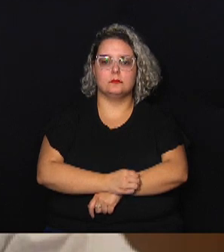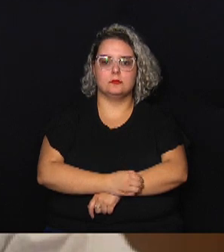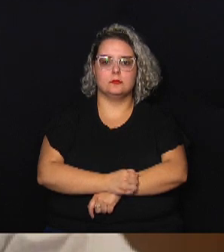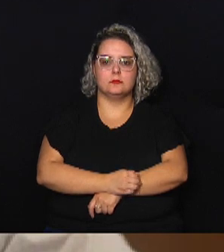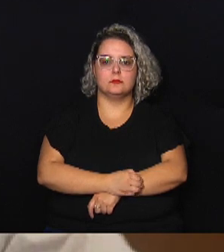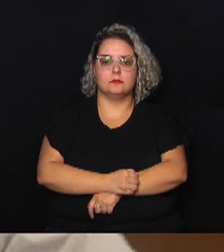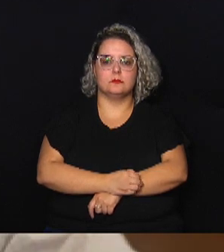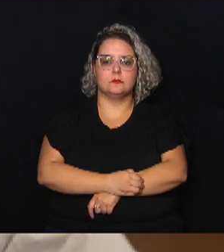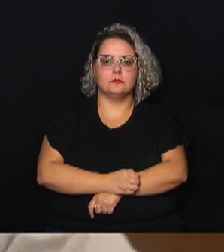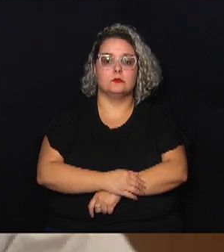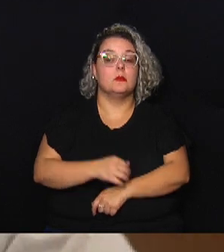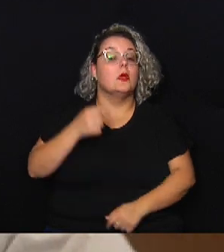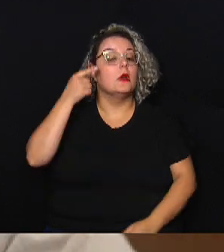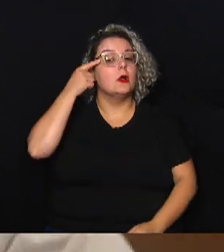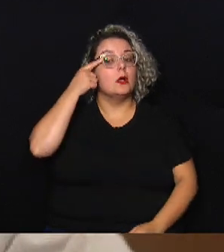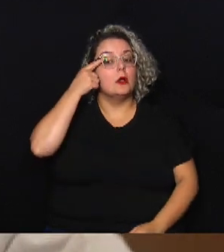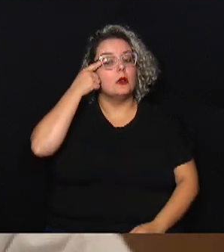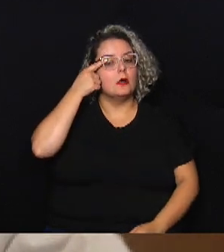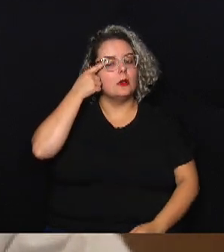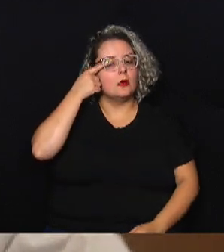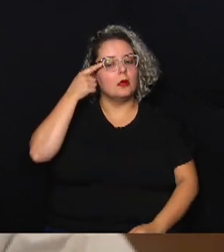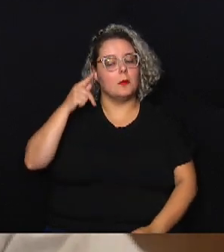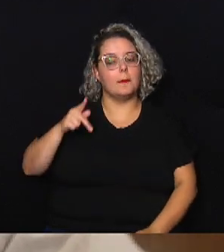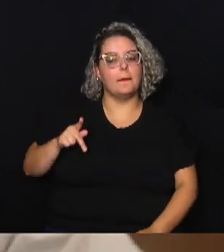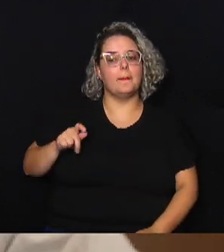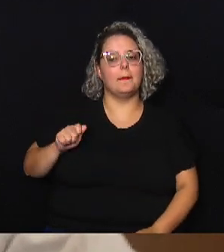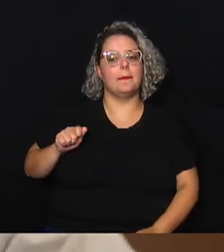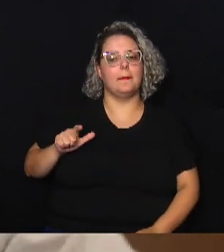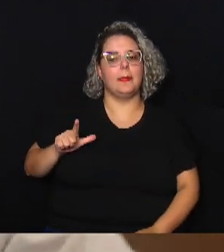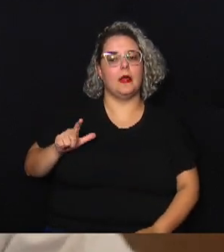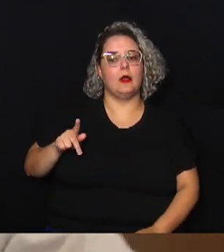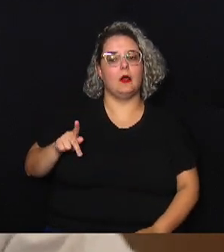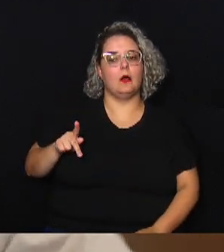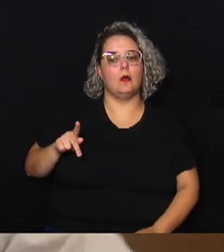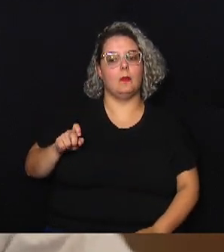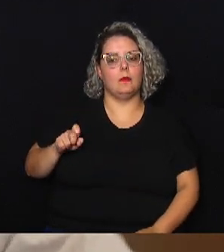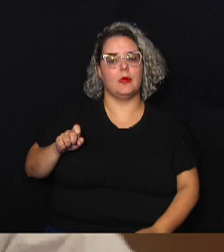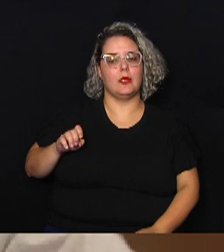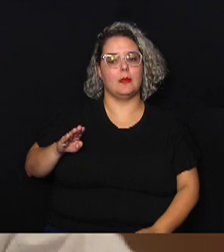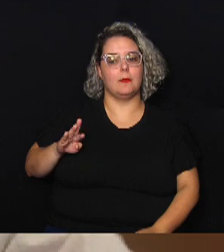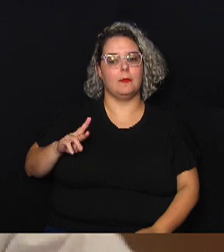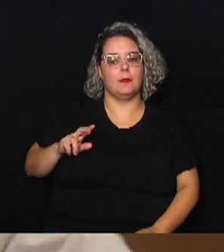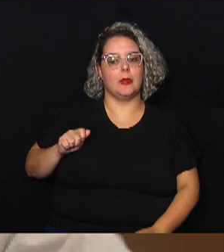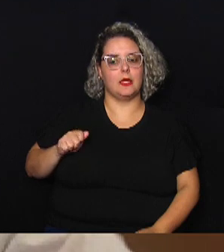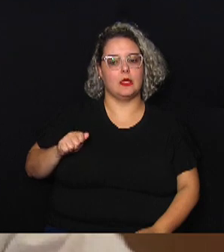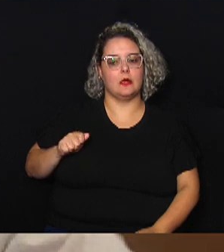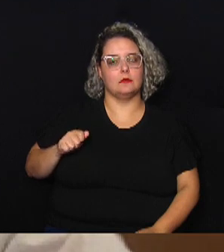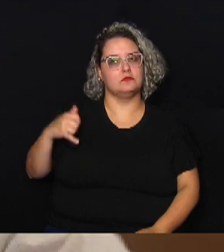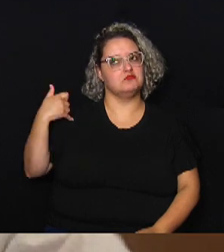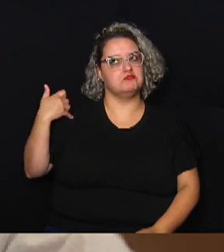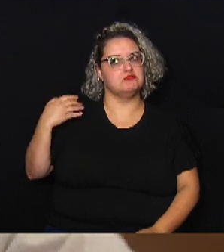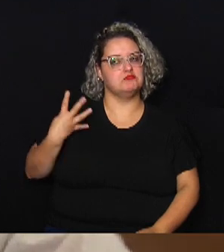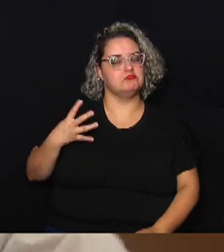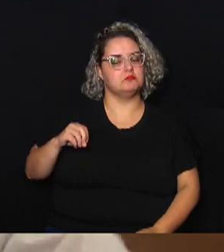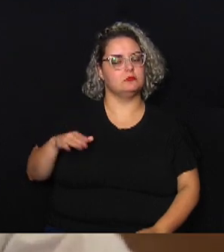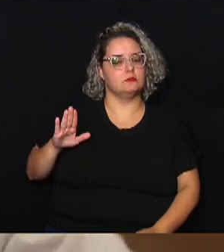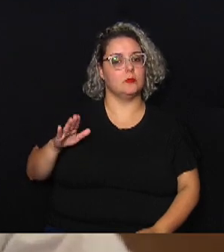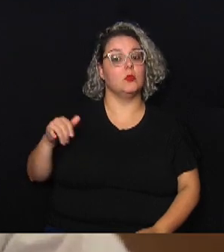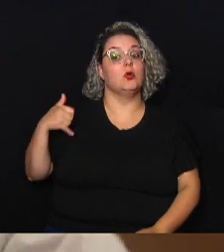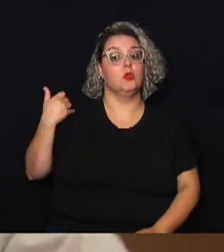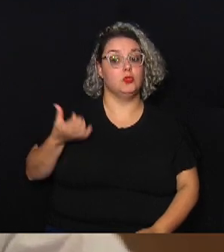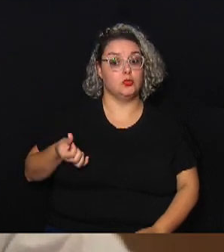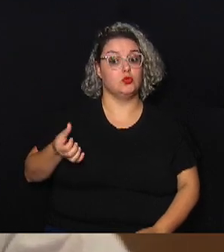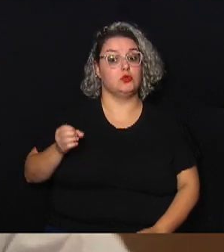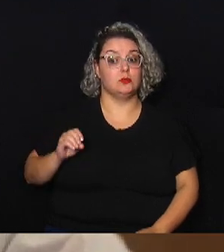muito importante para os pacientes já de uma certa... A partir dos 40 anos já vê paciente procurando, mas depois dos 60 tem uma procura